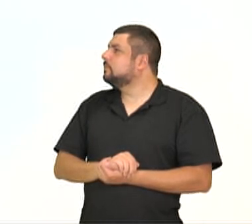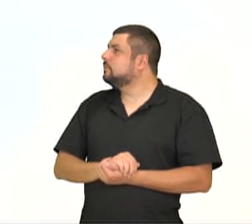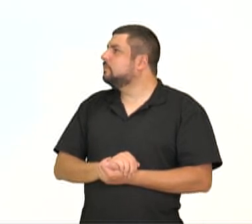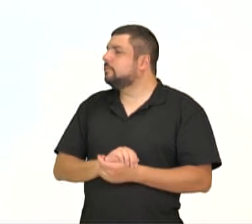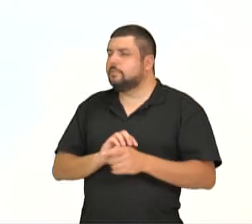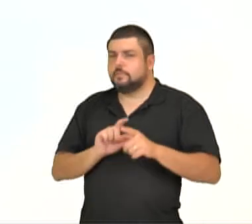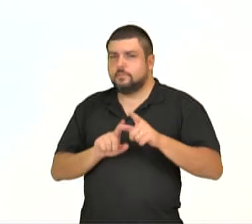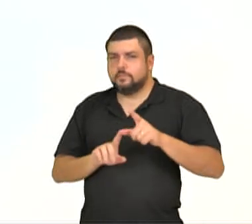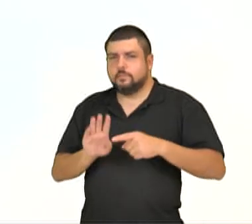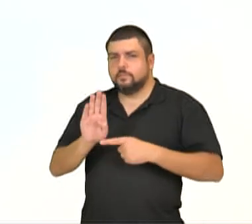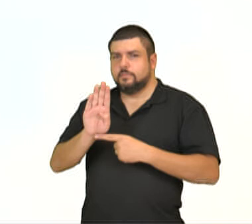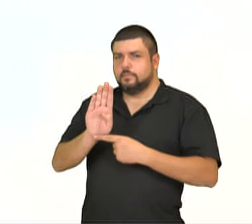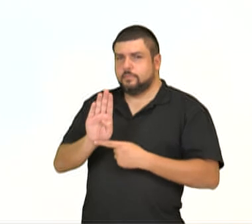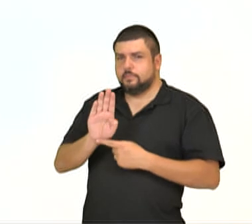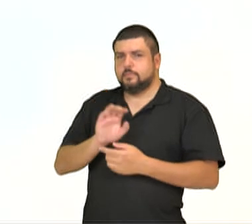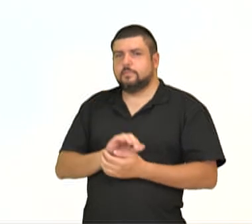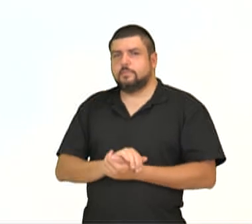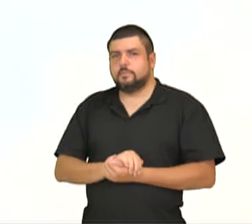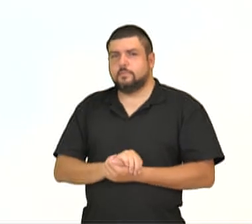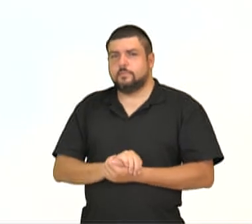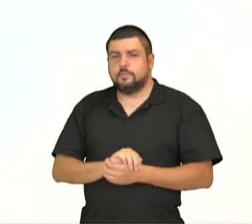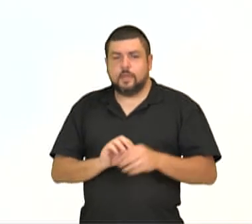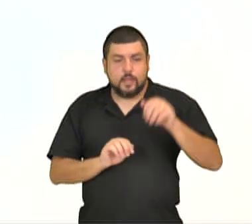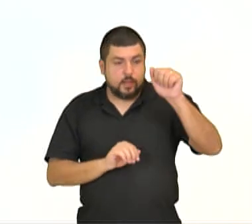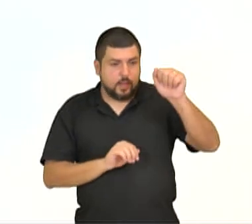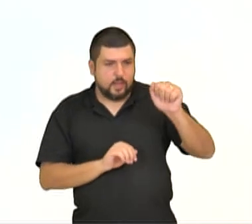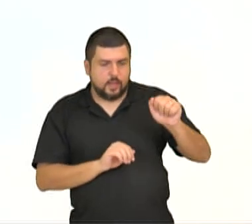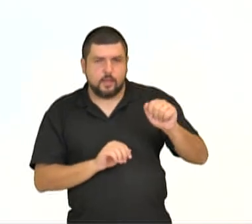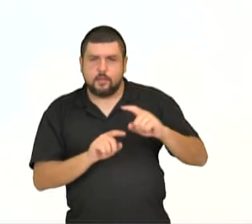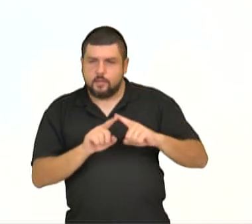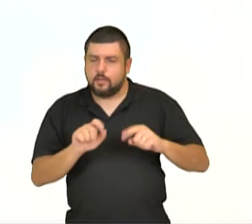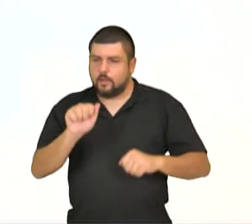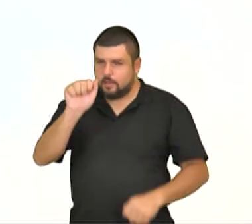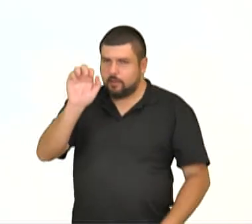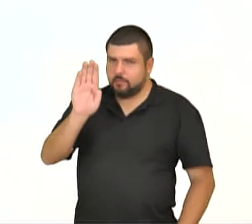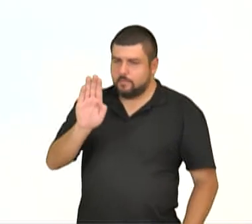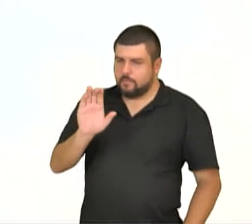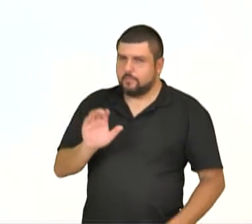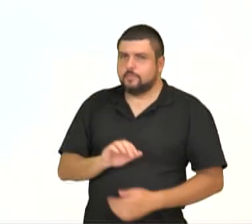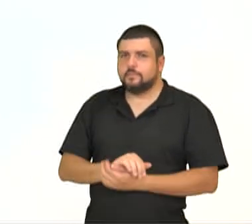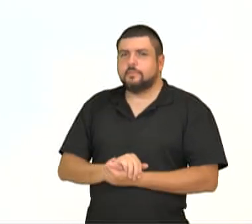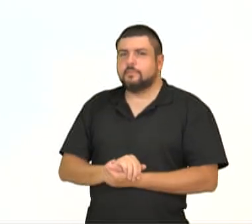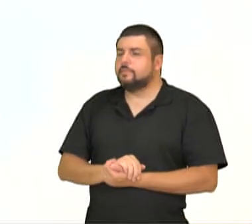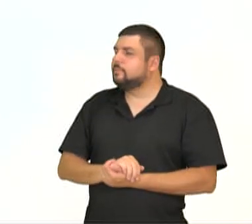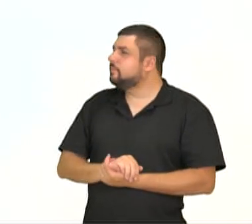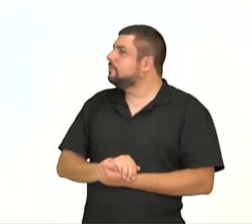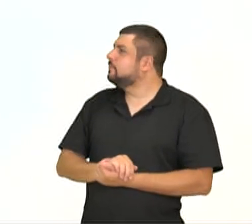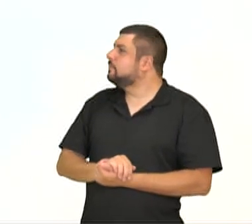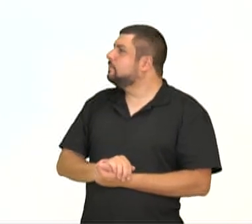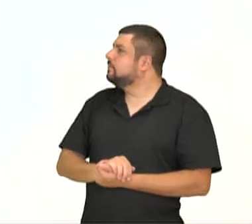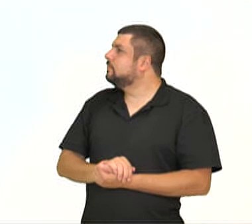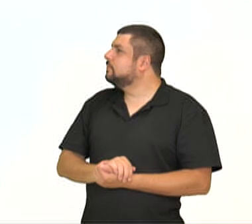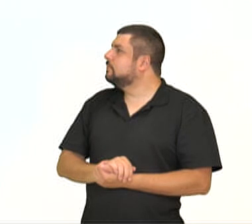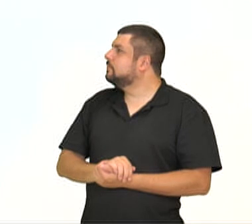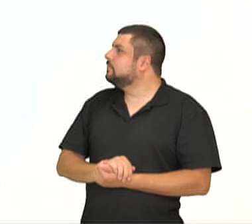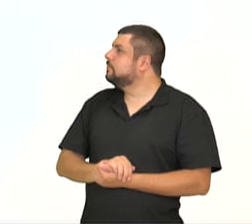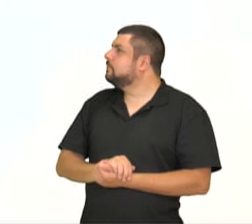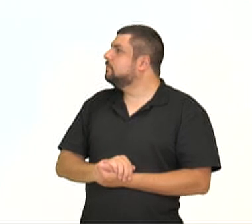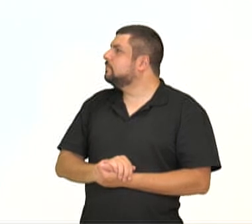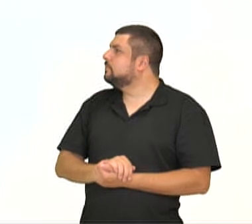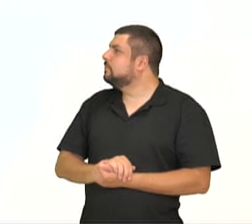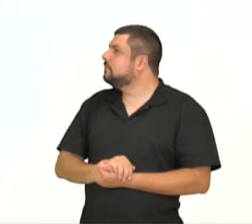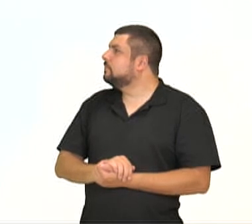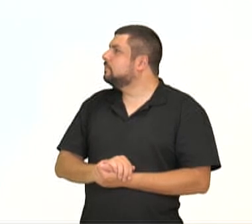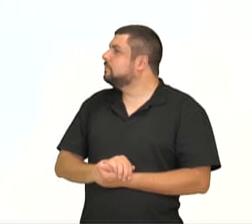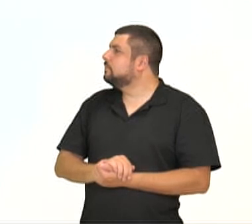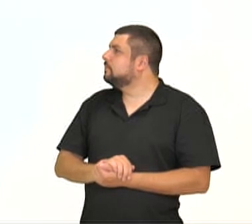Letra B. Tá tudo A, mas é A, B e C. Letra B. Indica a resposta